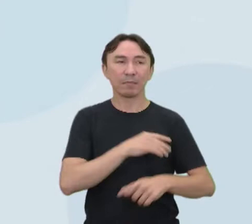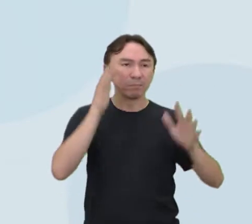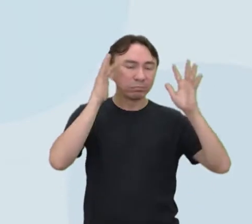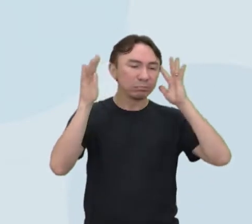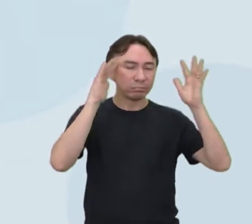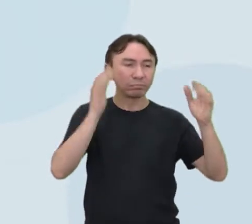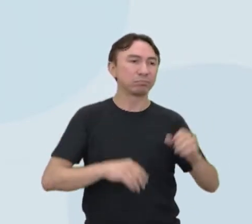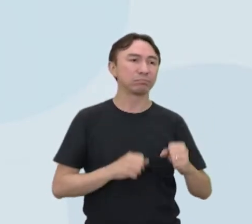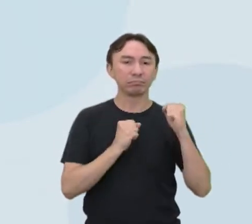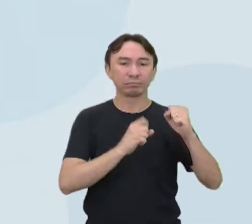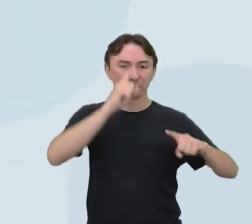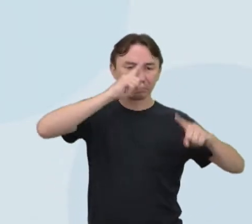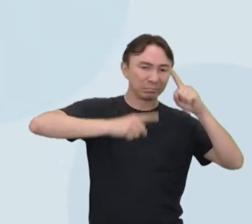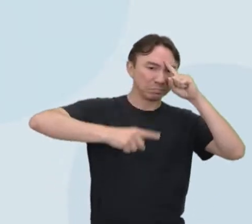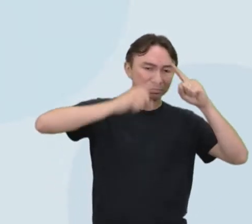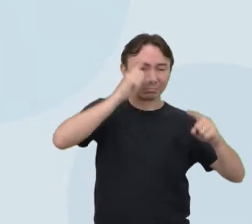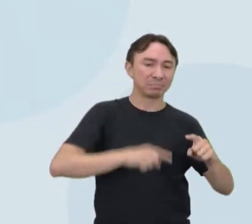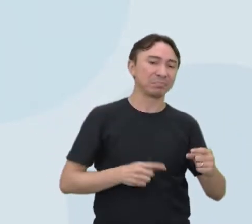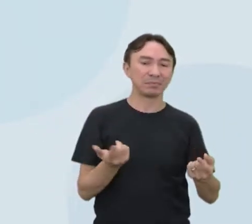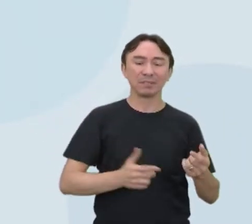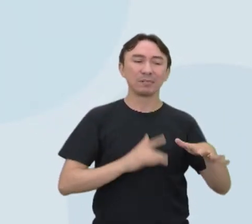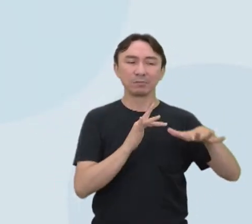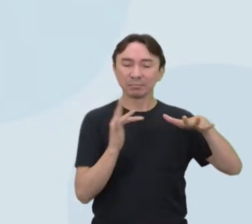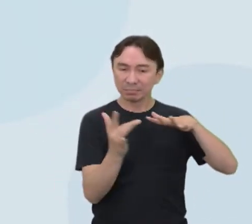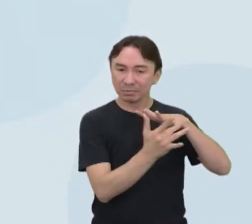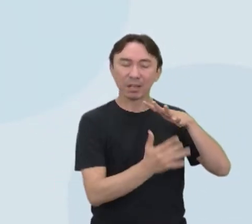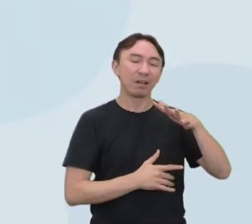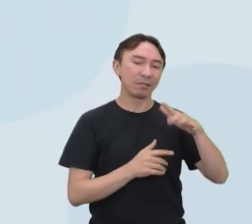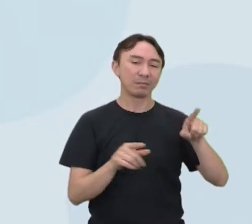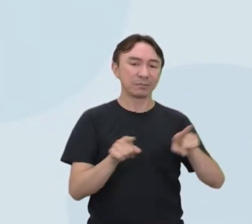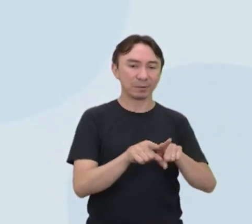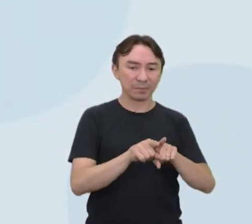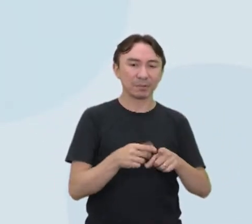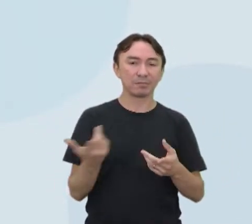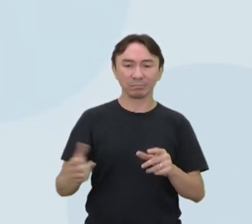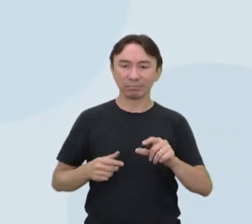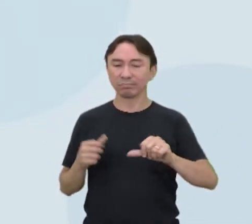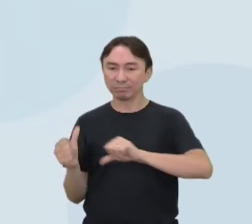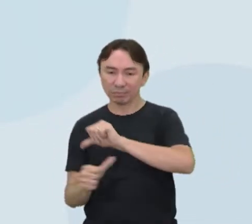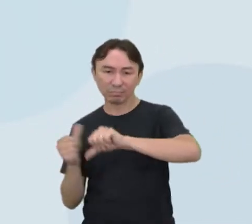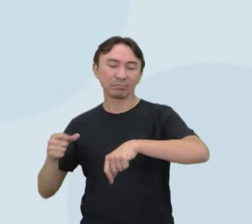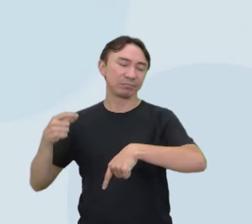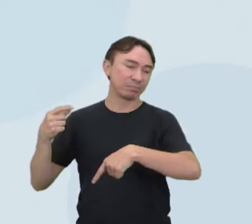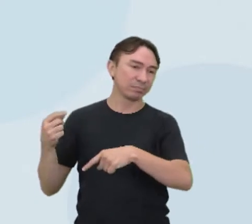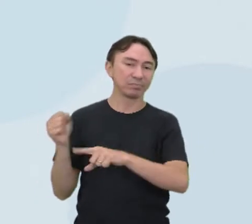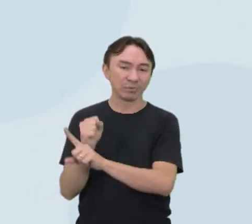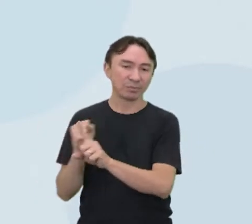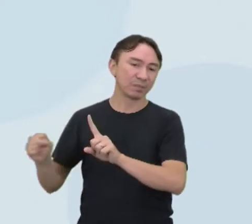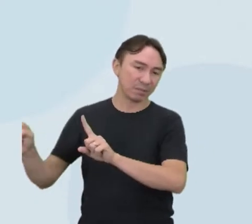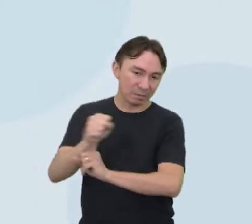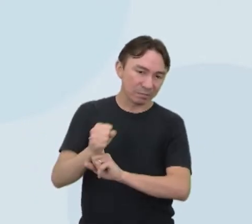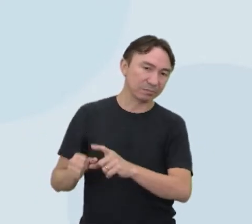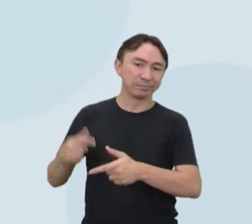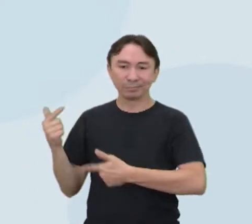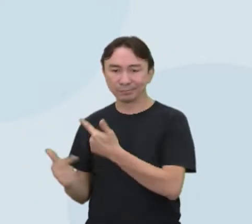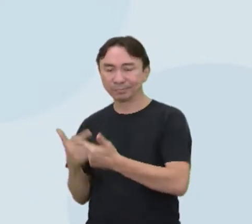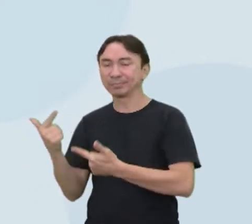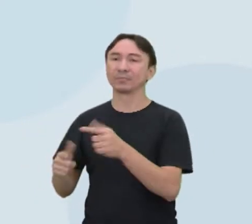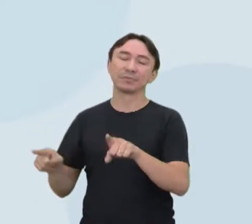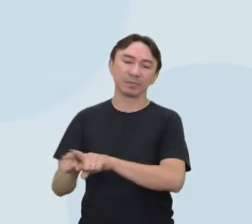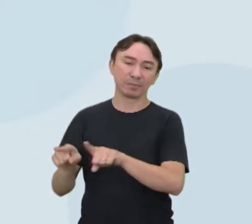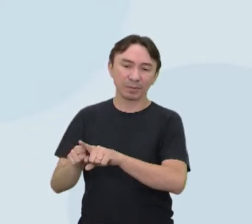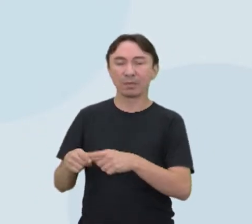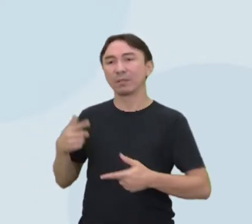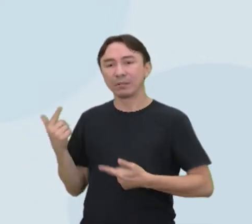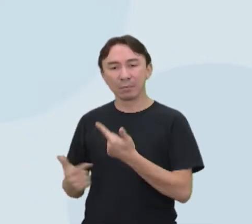redes e as mudança social, demografia e trabalho. Subiu ainda a população e índice, respectivamente, aí o Guerreiro, o Russo,